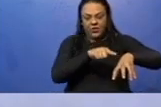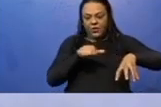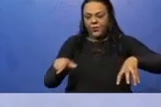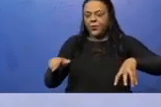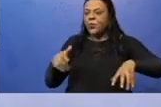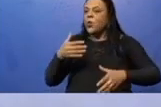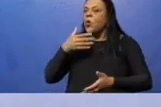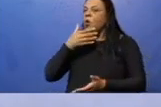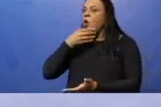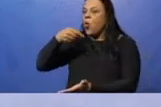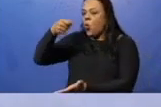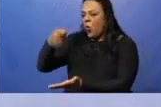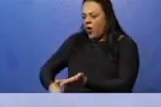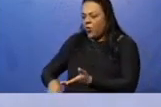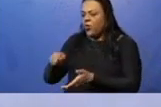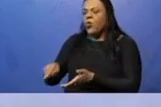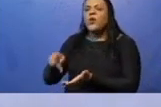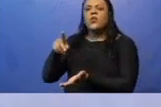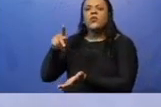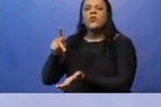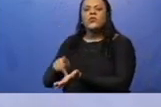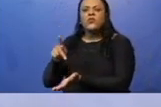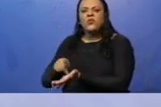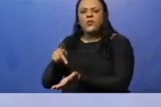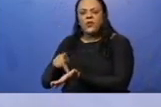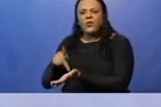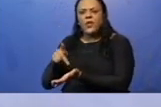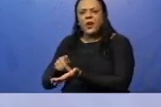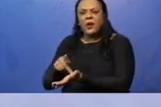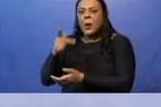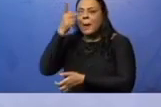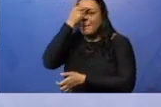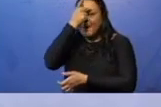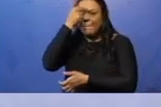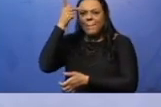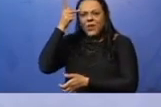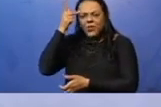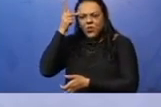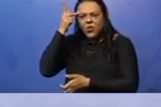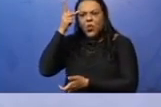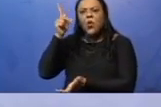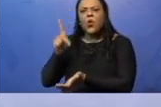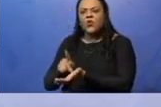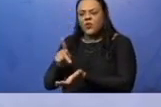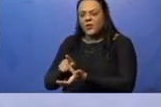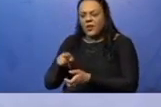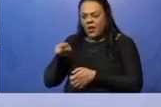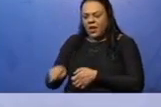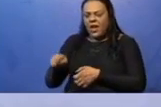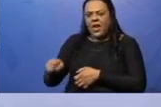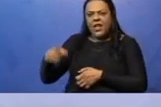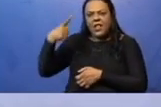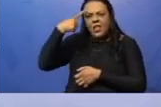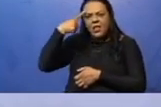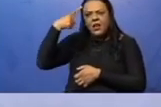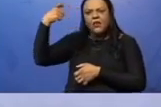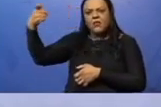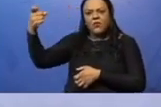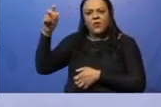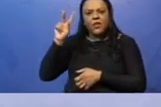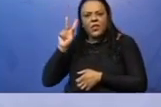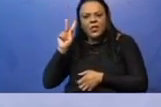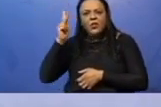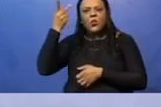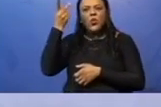real, verídico. É ele do mundo nosso, né? É uma pessoa realmente. É ele que inventa a história. Então, além